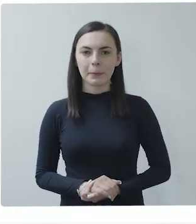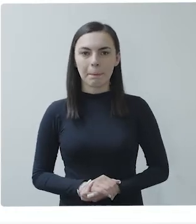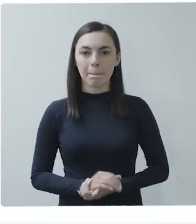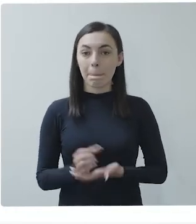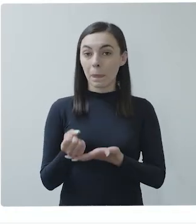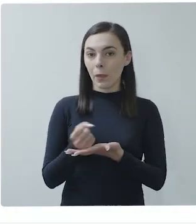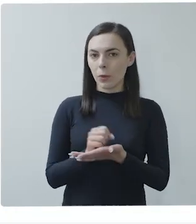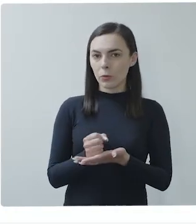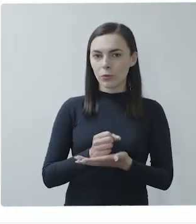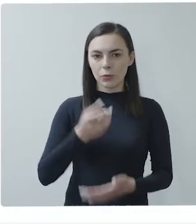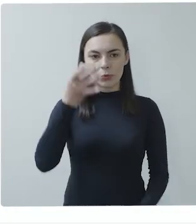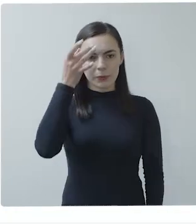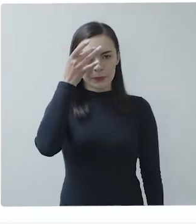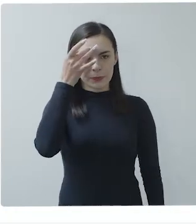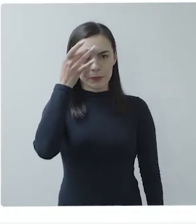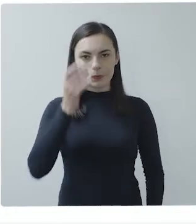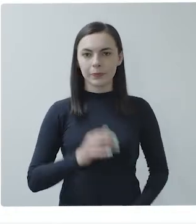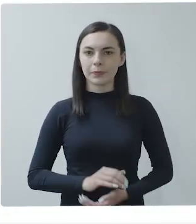O jogo da memória.